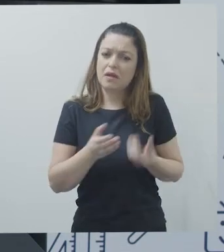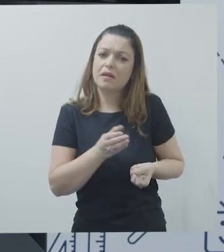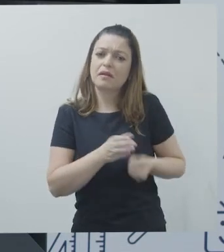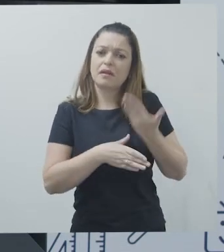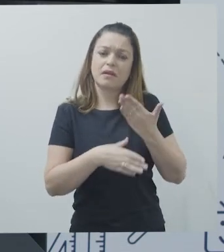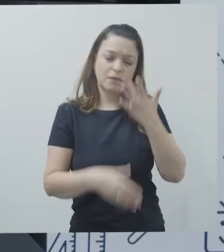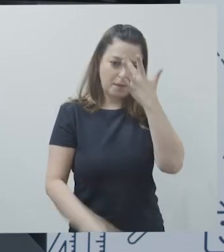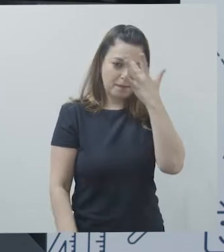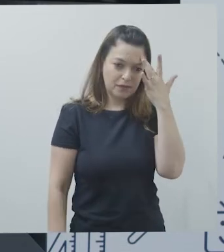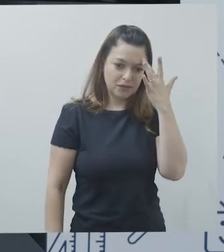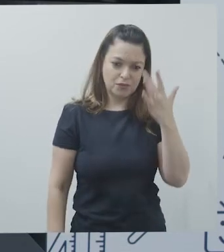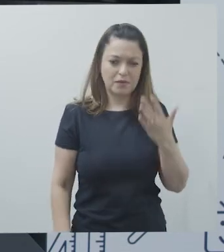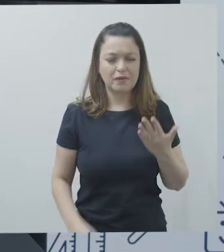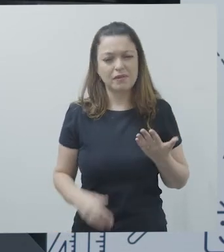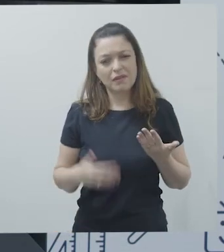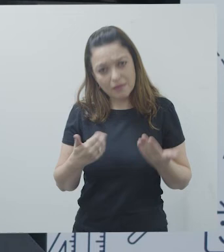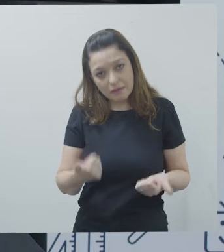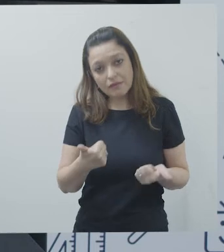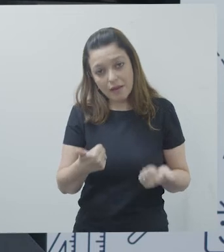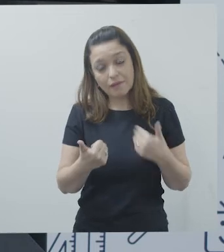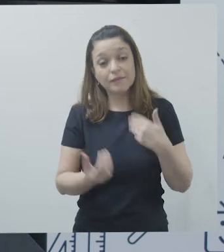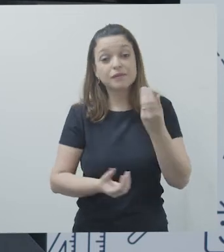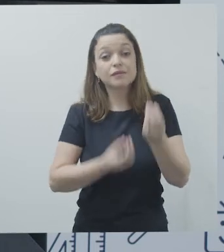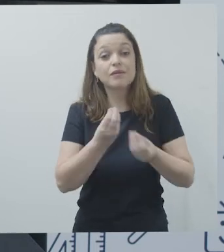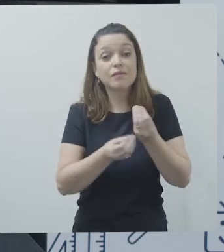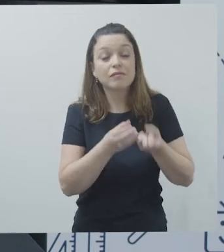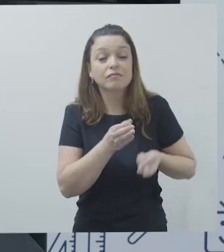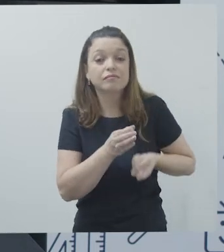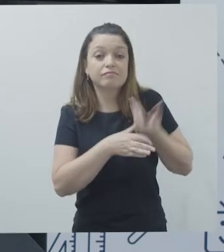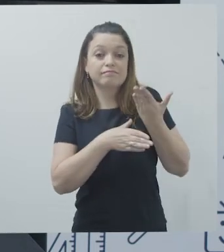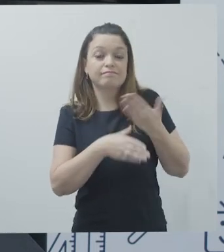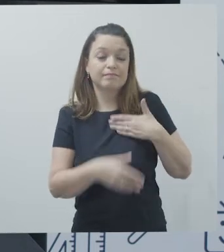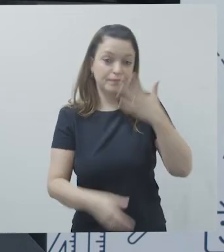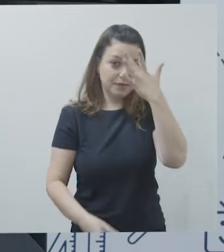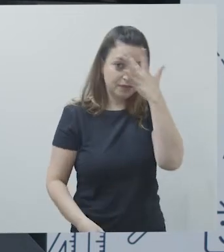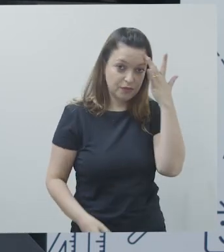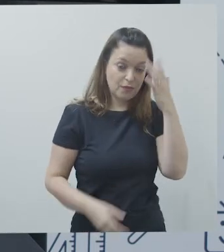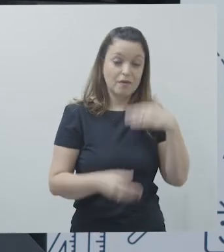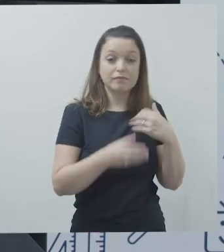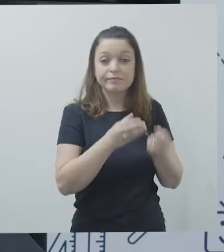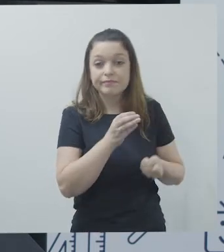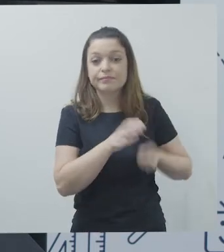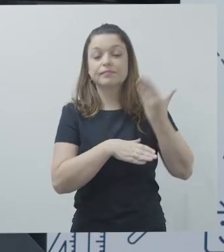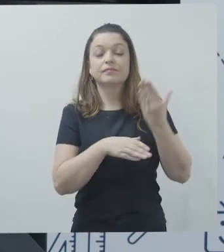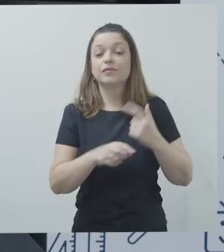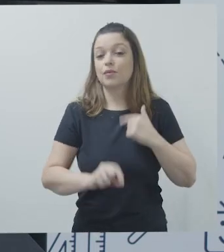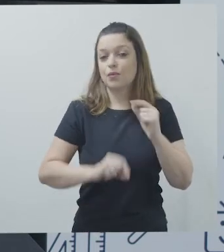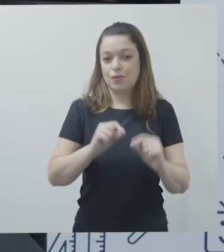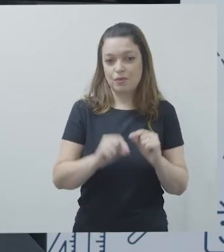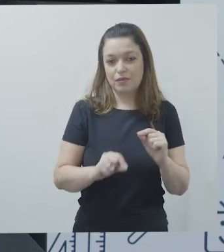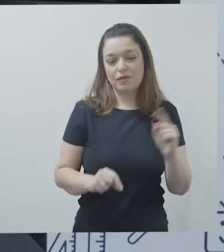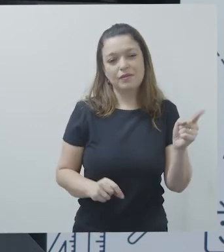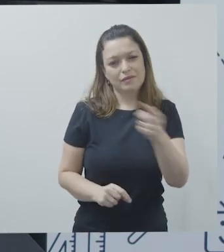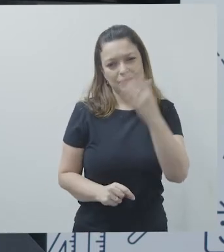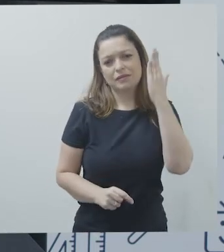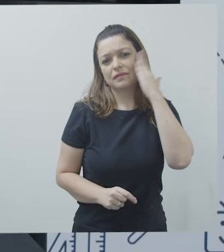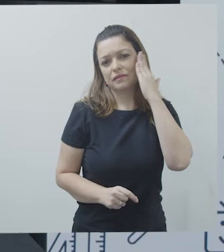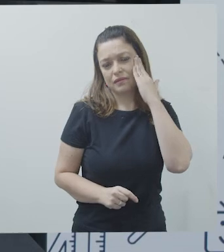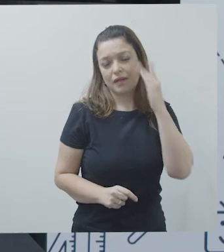pessoas. Ah, mas como que essas pessoas poderiam ser criadas? Nós sabemos que temos aí inúmeras,